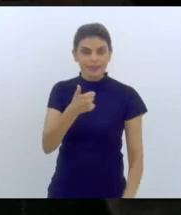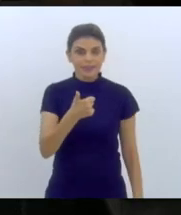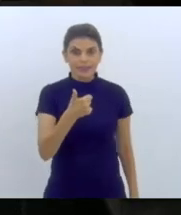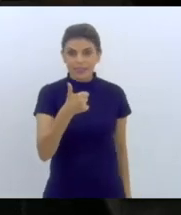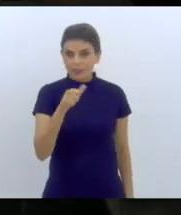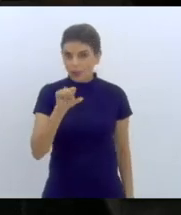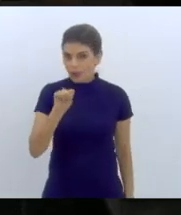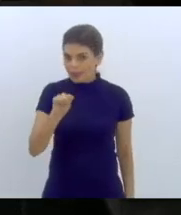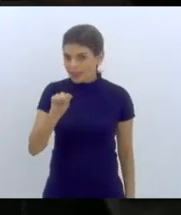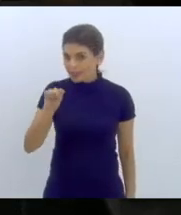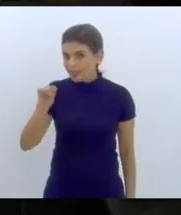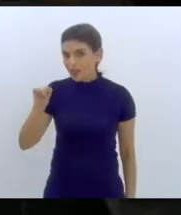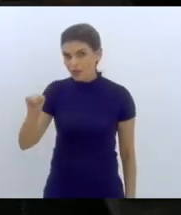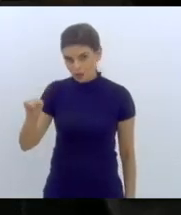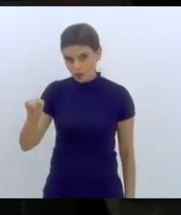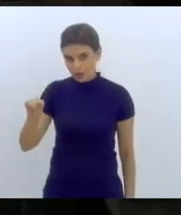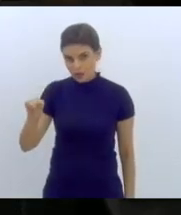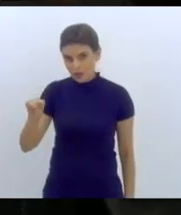188